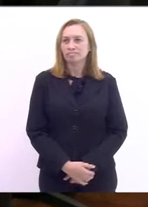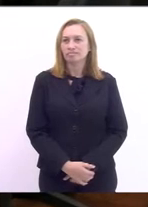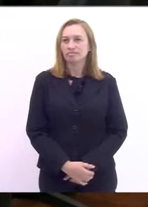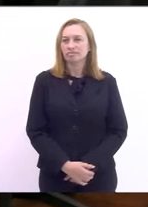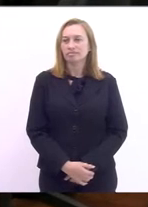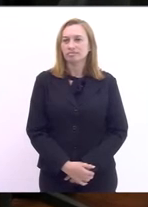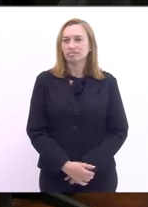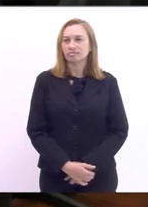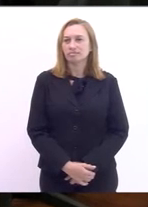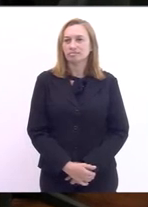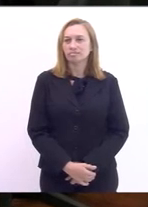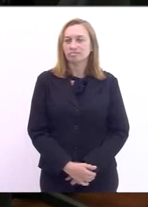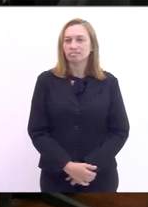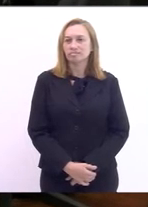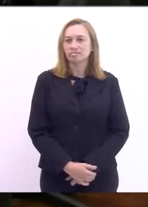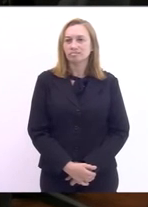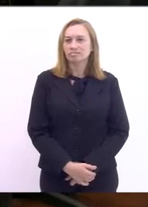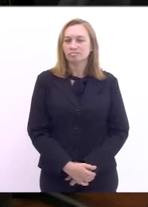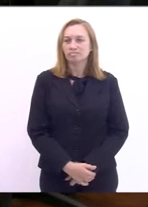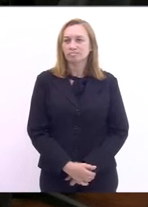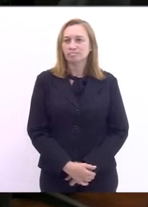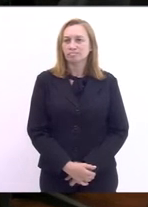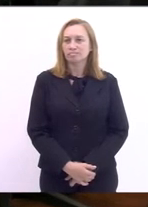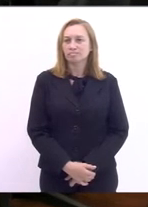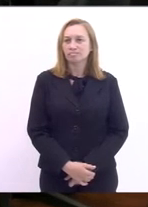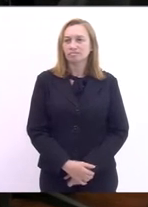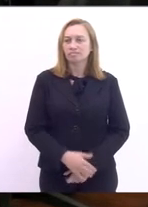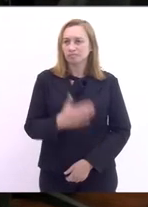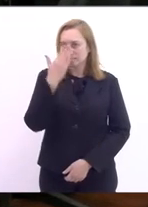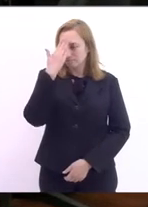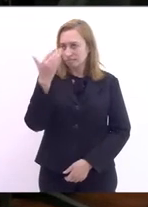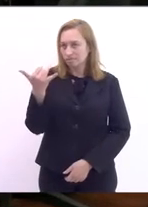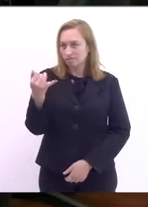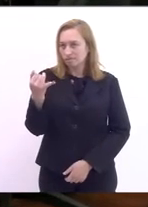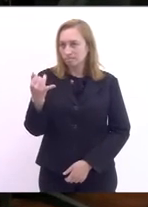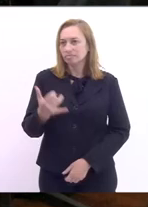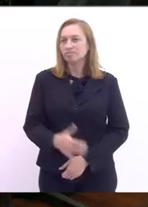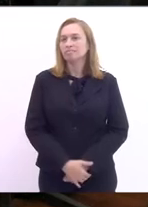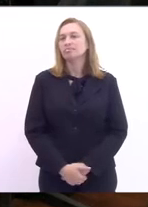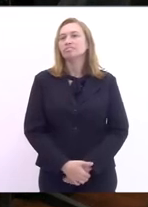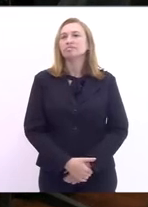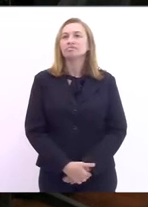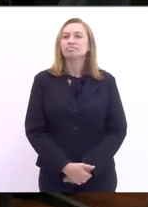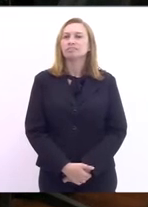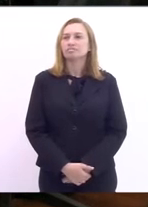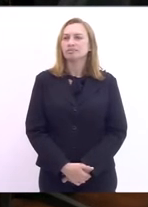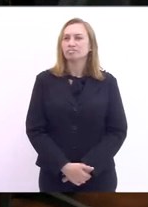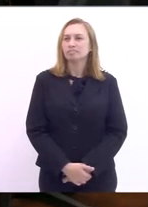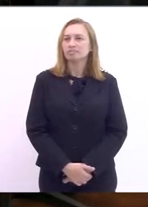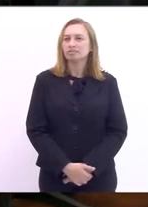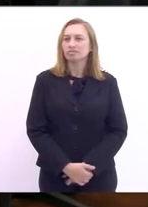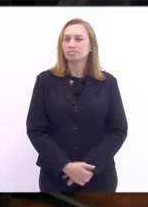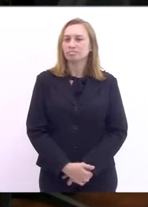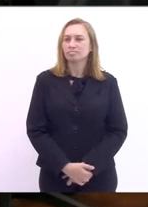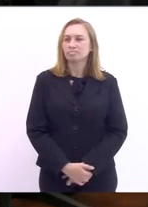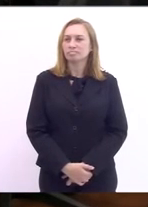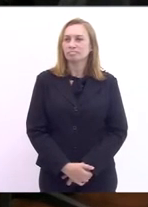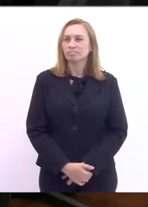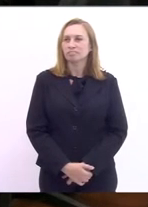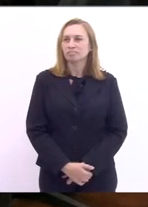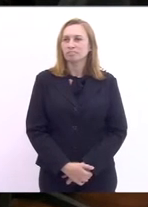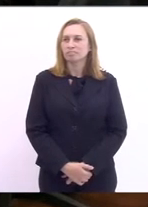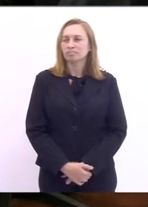Ah, da sua caneta. Muito obrigado, hein? A lei pois existe 2023. Então, cabendo isso na